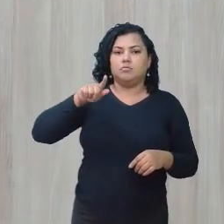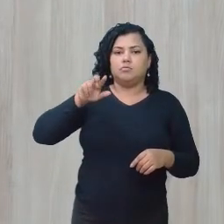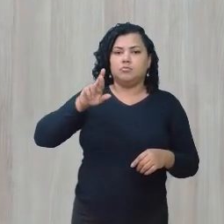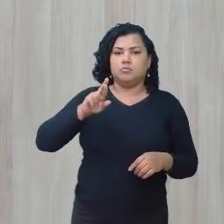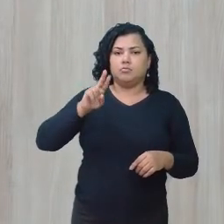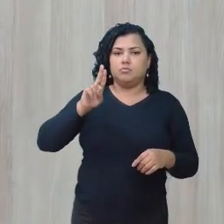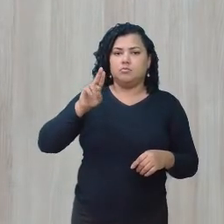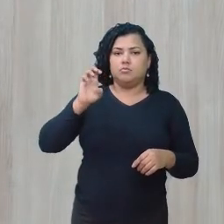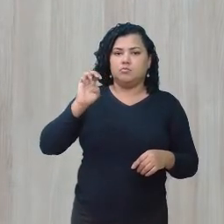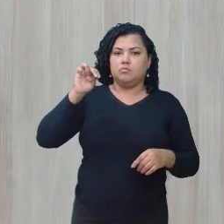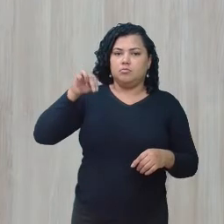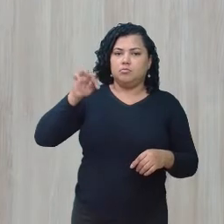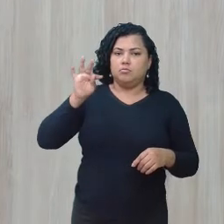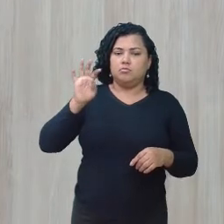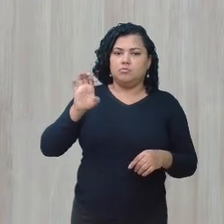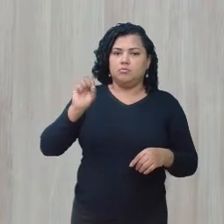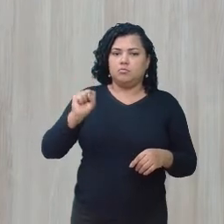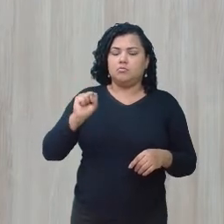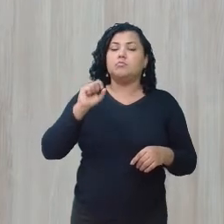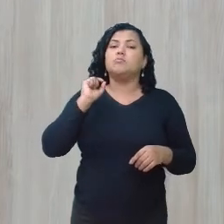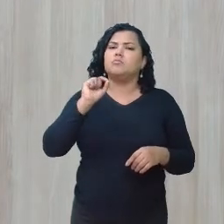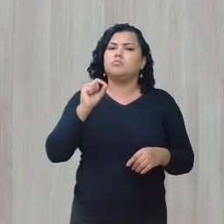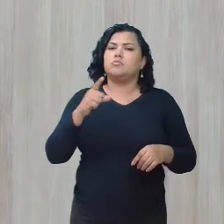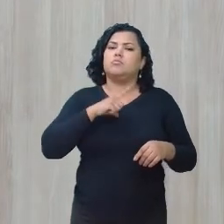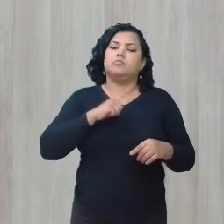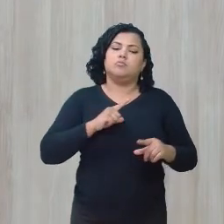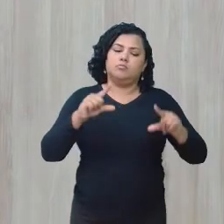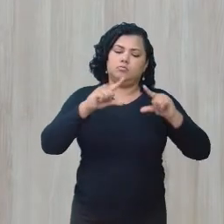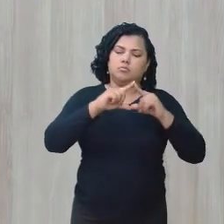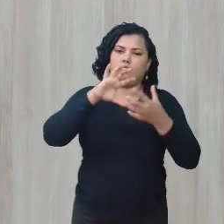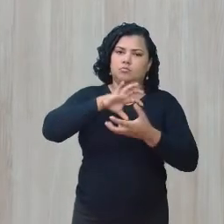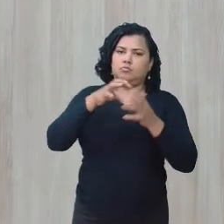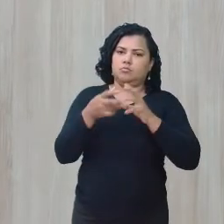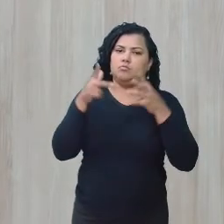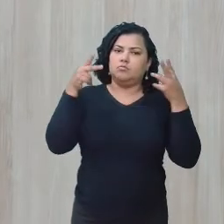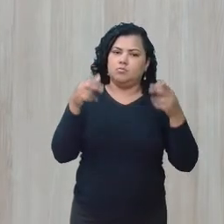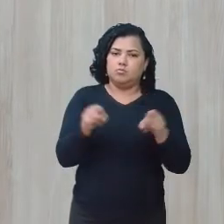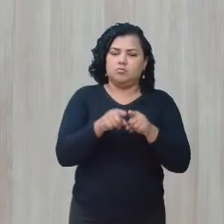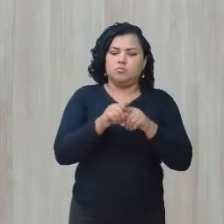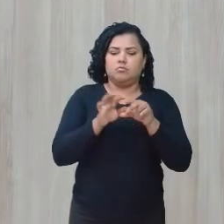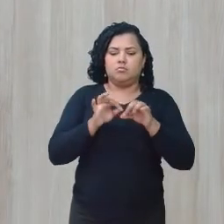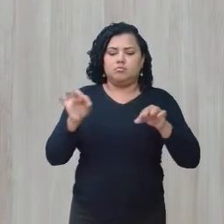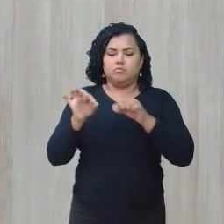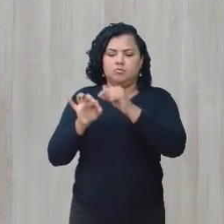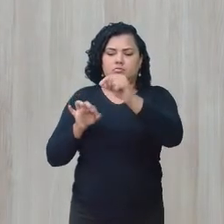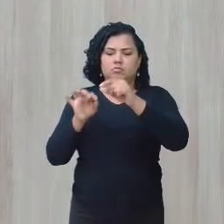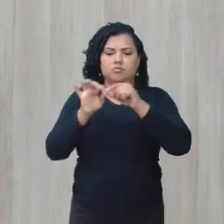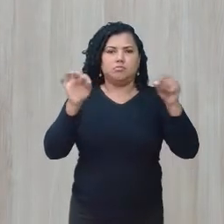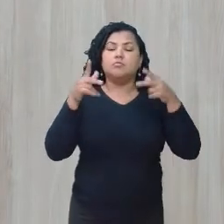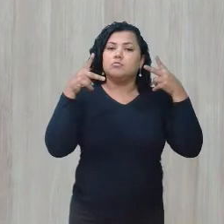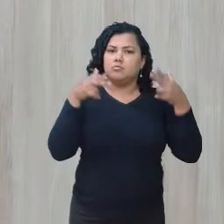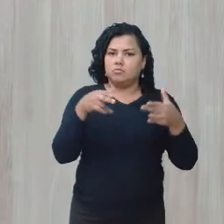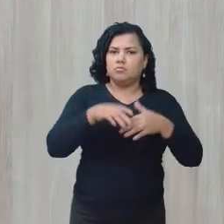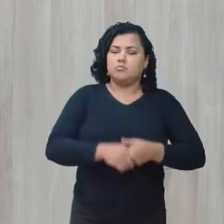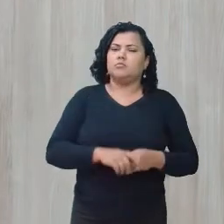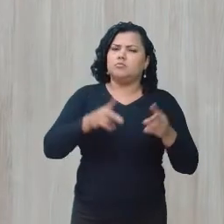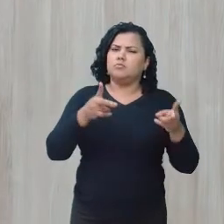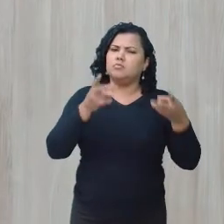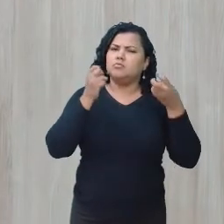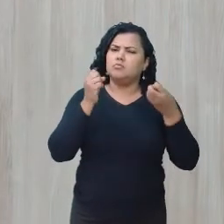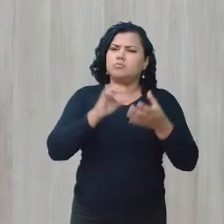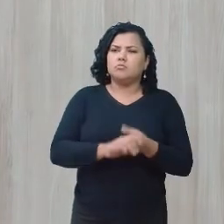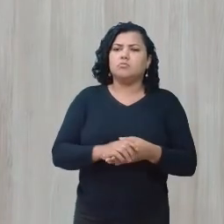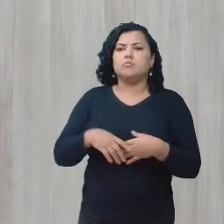mesma forma e têm as mesmas medidas dos elementos correspondentes, tá certo? E a gente vai ver que os quadriláteros,